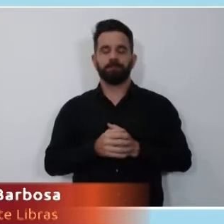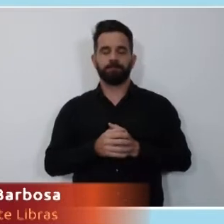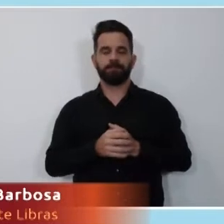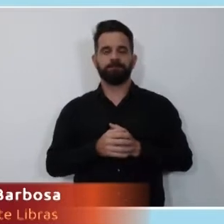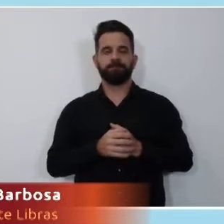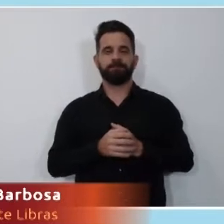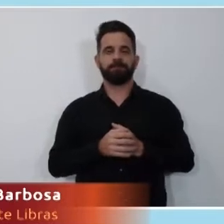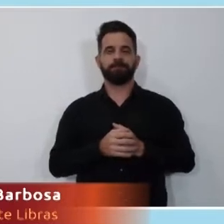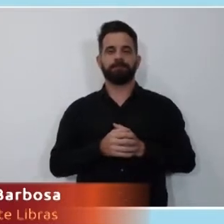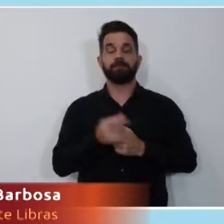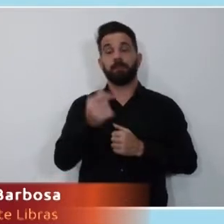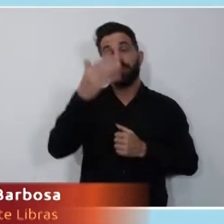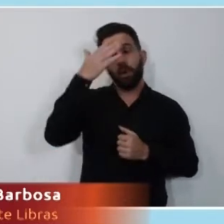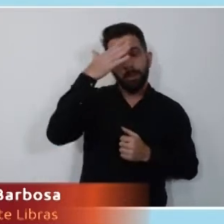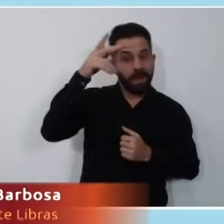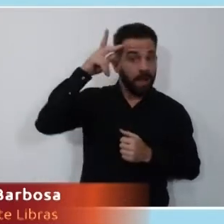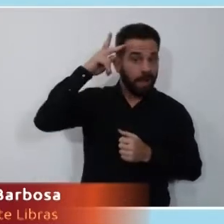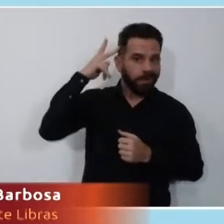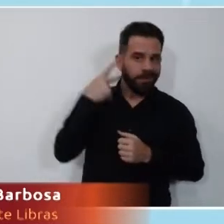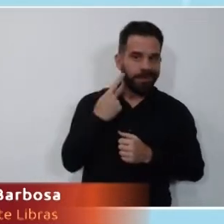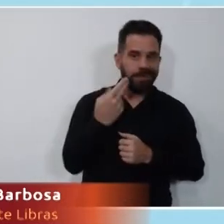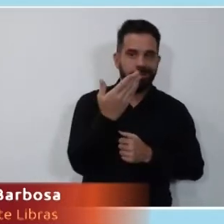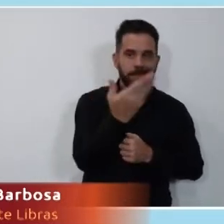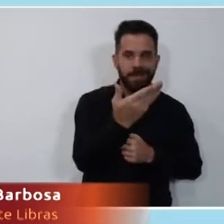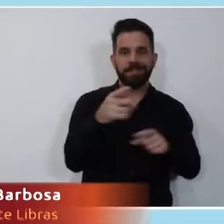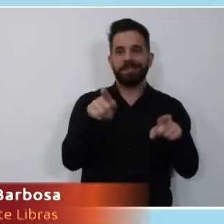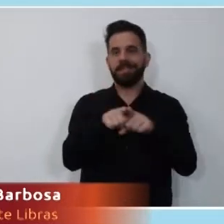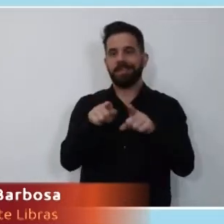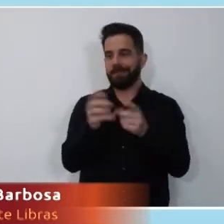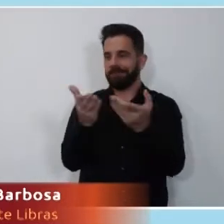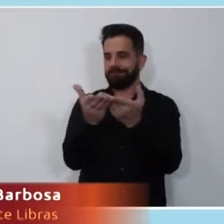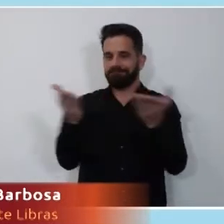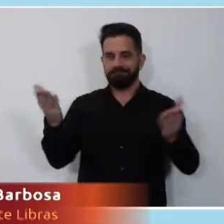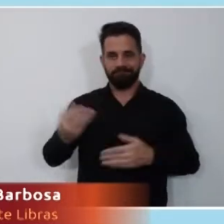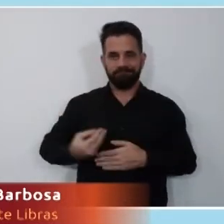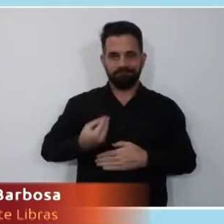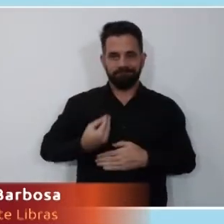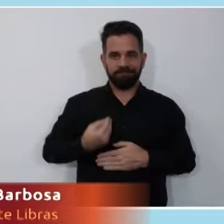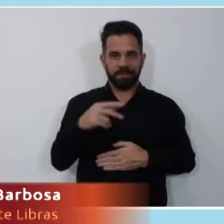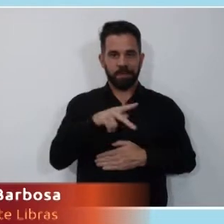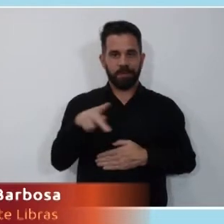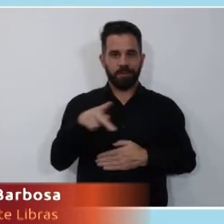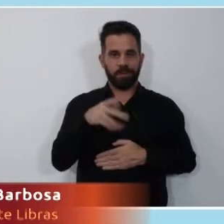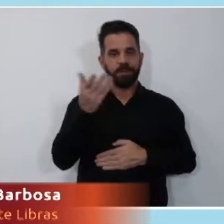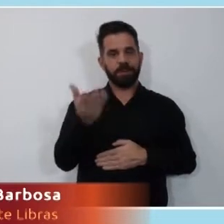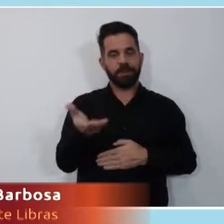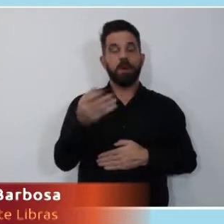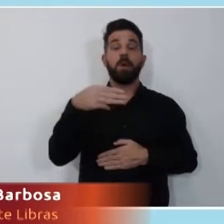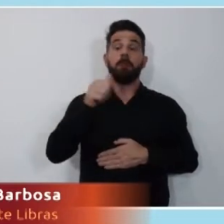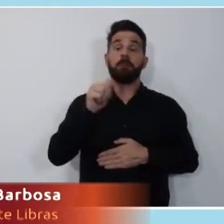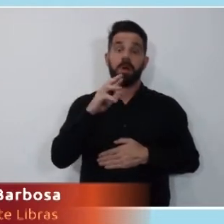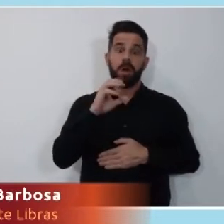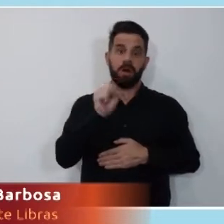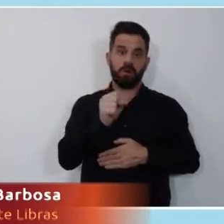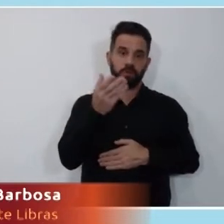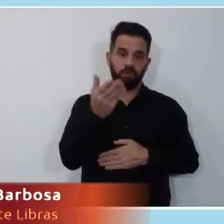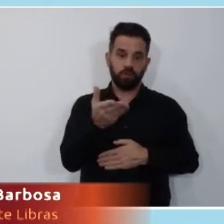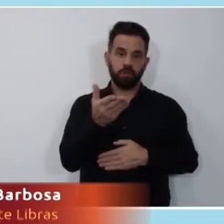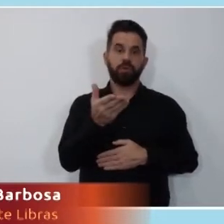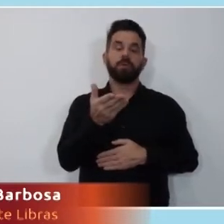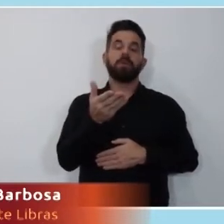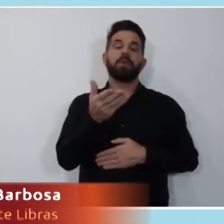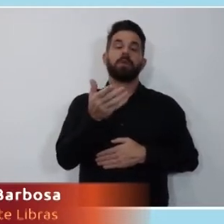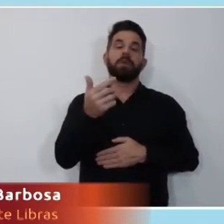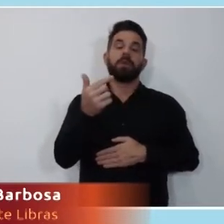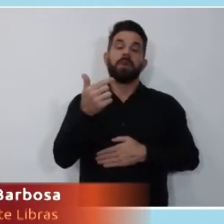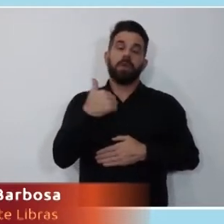Pois não. Obrigado, Camila, pelo convite, aos professores. Eu sou Marcos Vilas Boas, eu sou originário de família